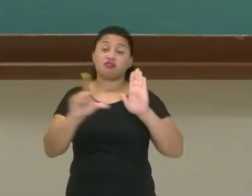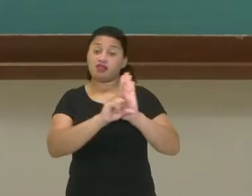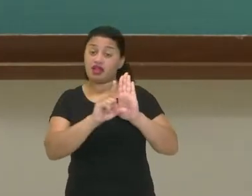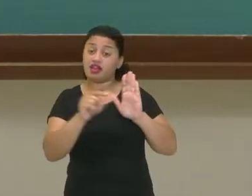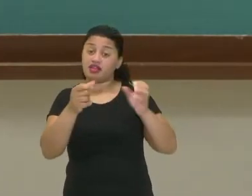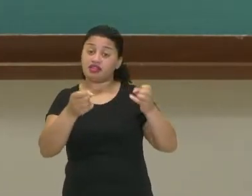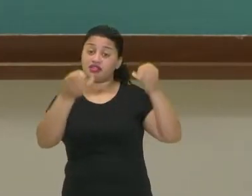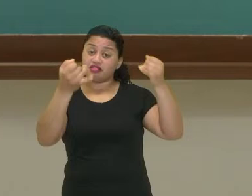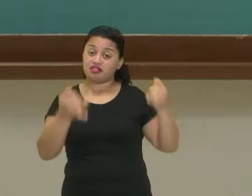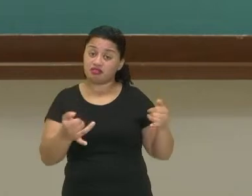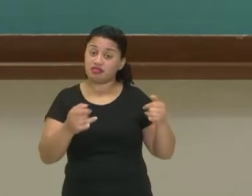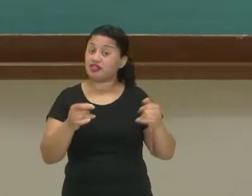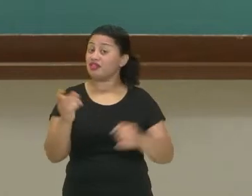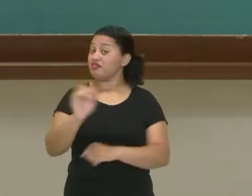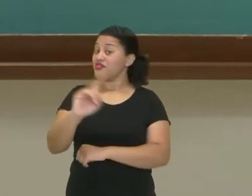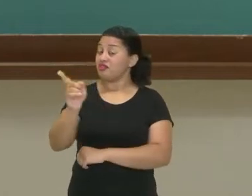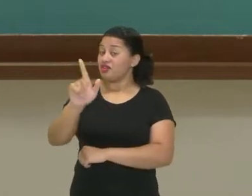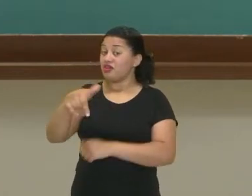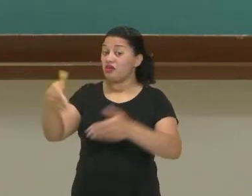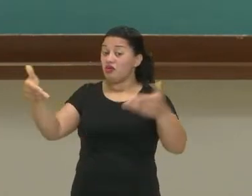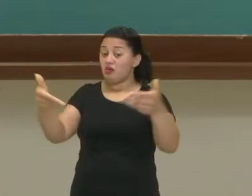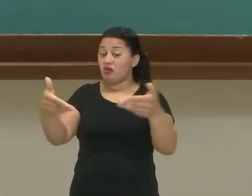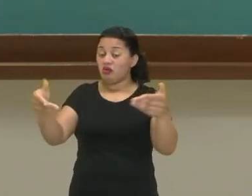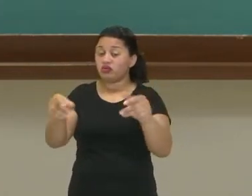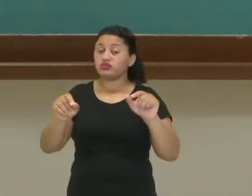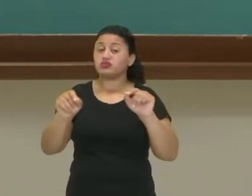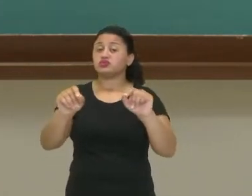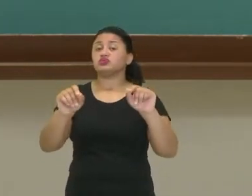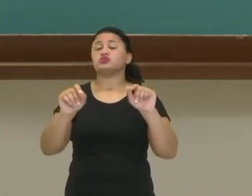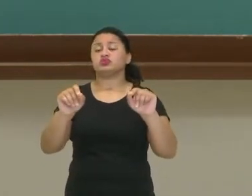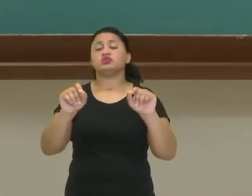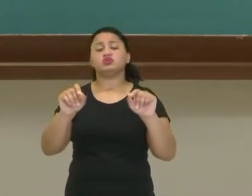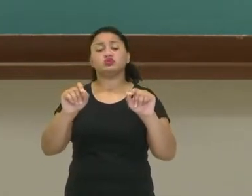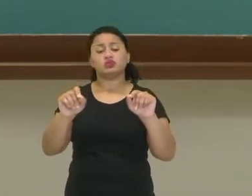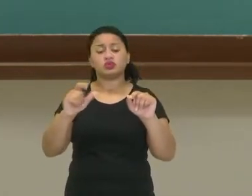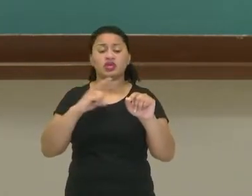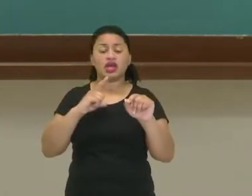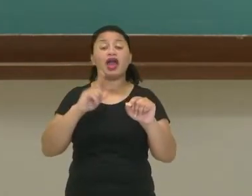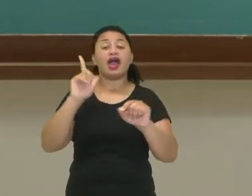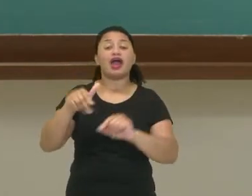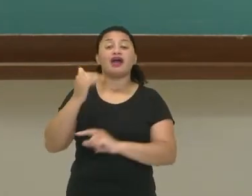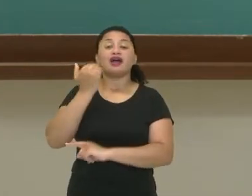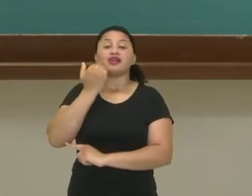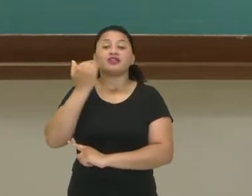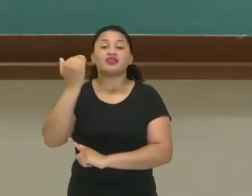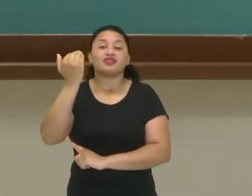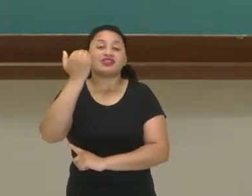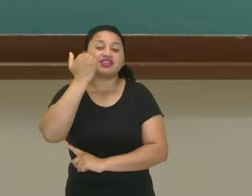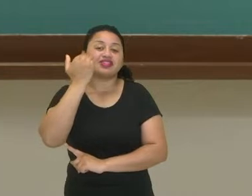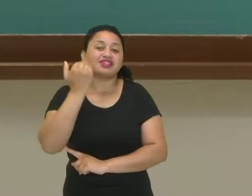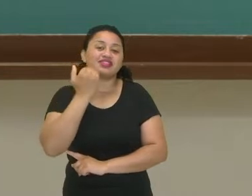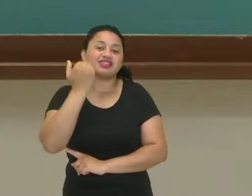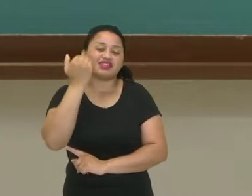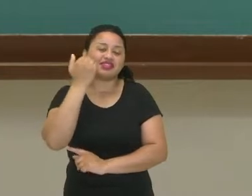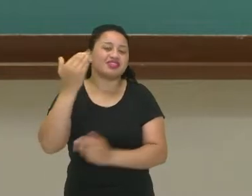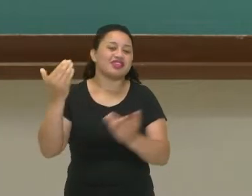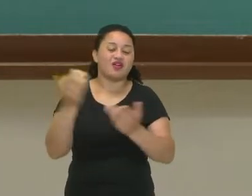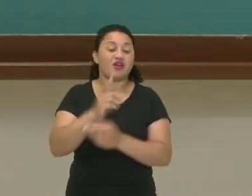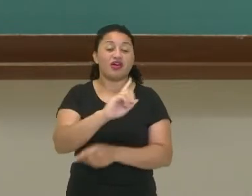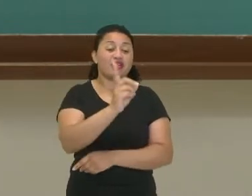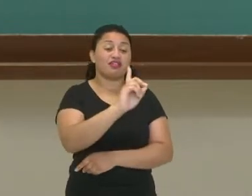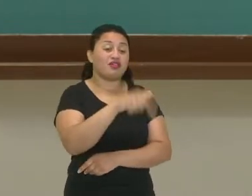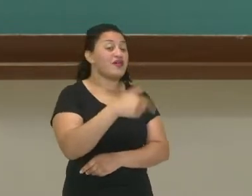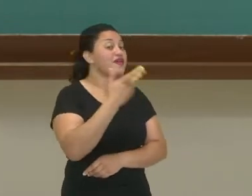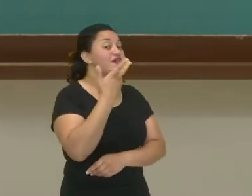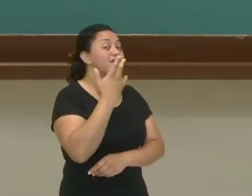isso, né? São não. Hoje em dia nós temos um adolescente, então já está na adolescência, não é mais